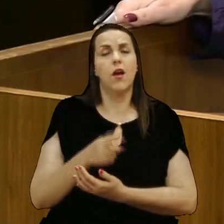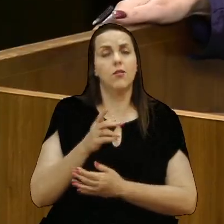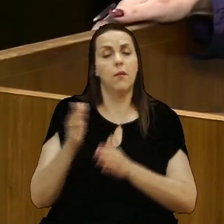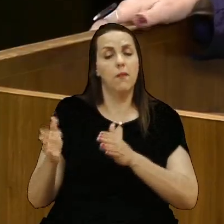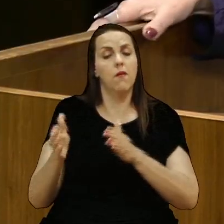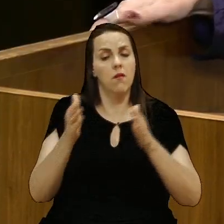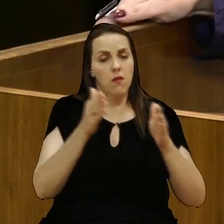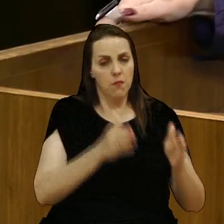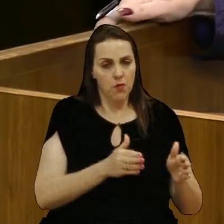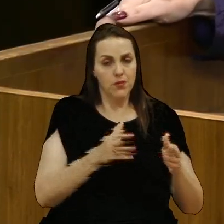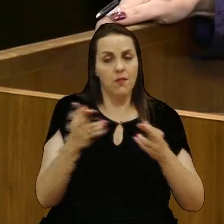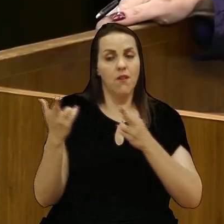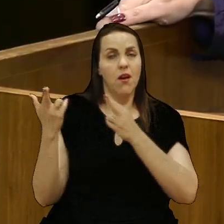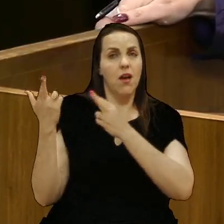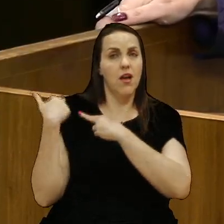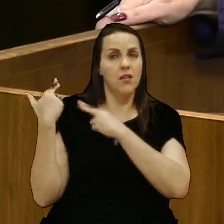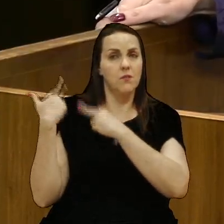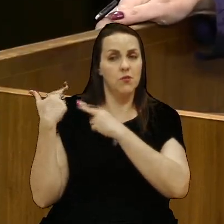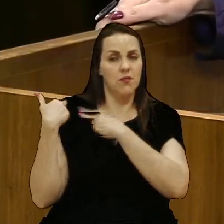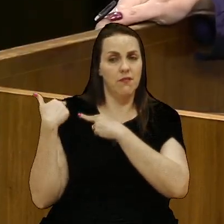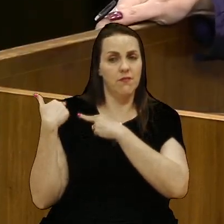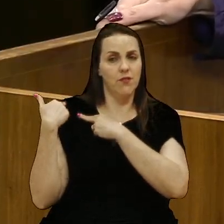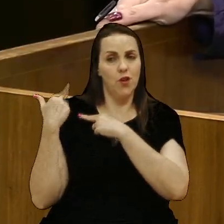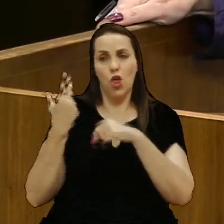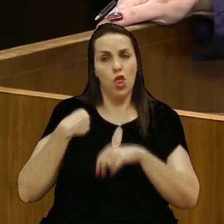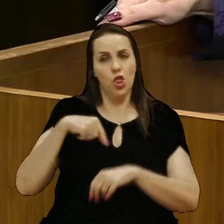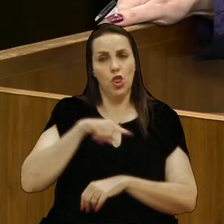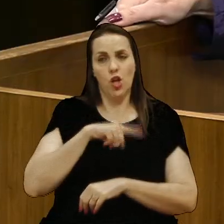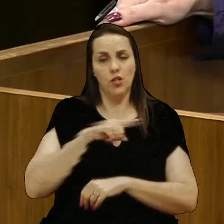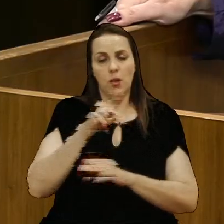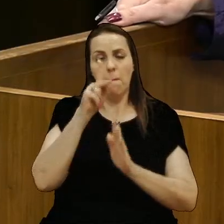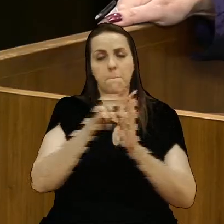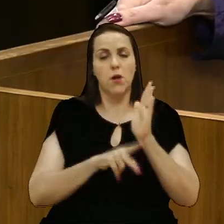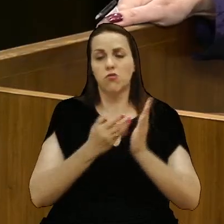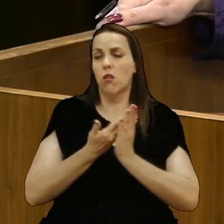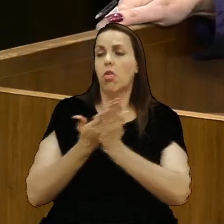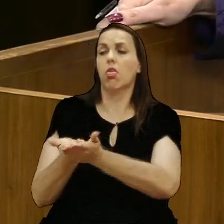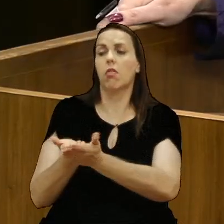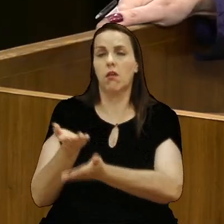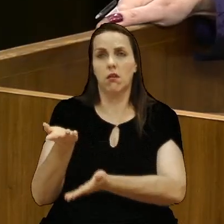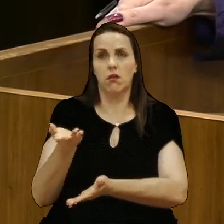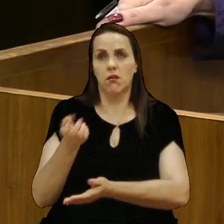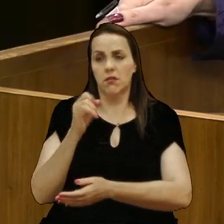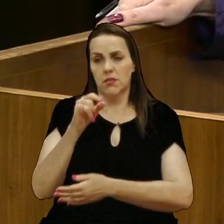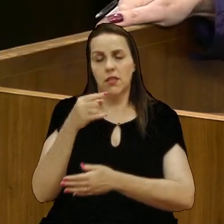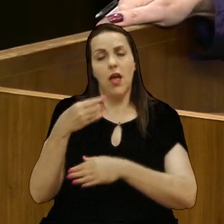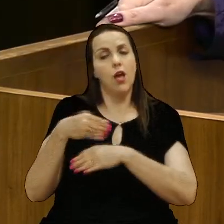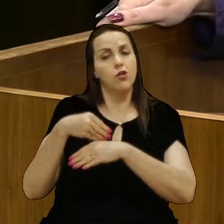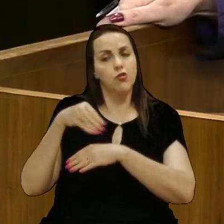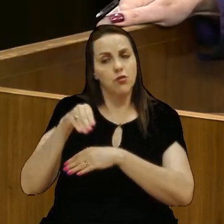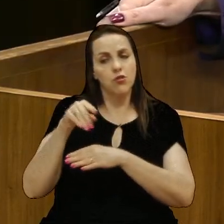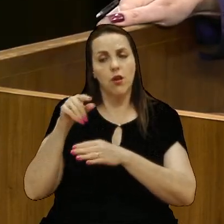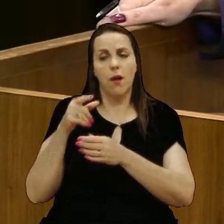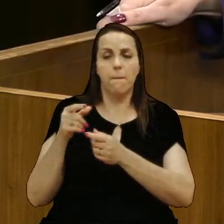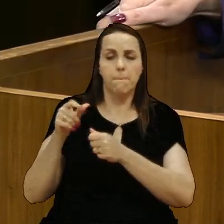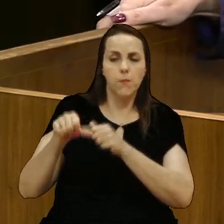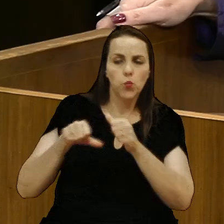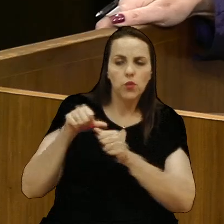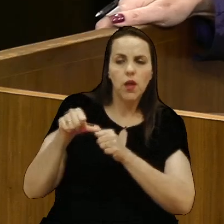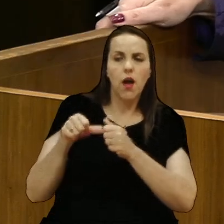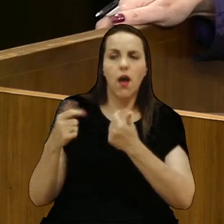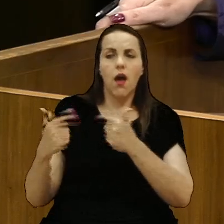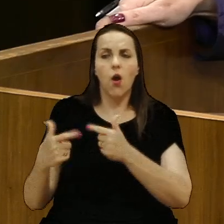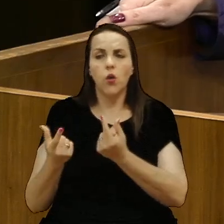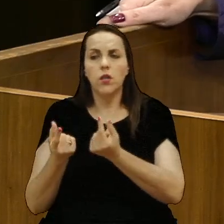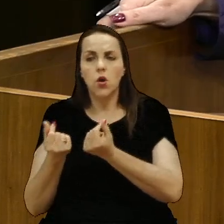oposição responsável. Nós não entramos com um projeto sem indicar onde pode mudar, de onde